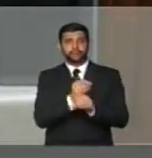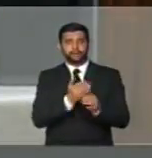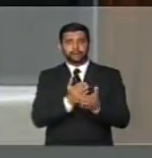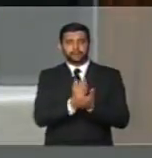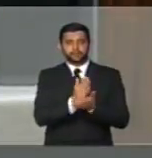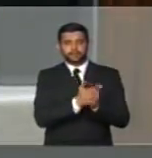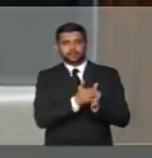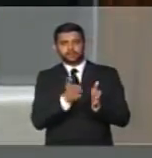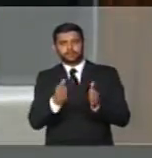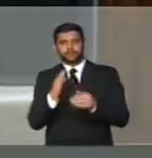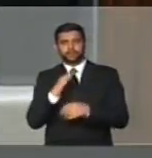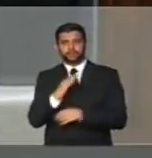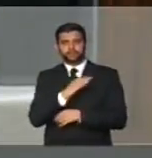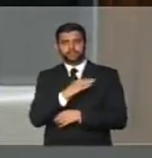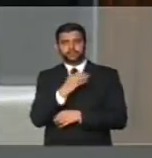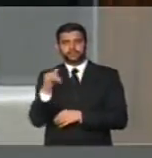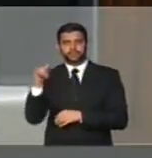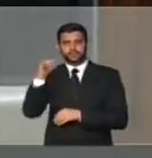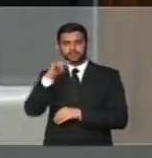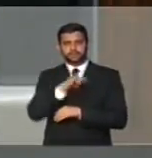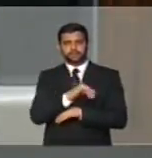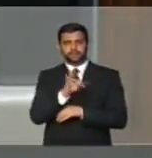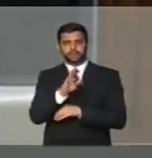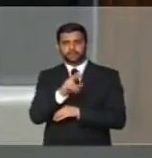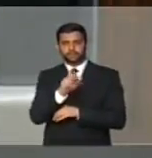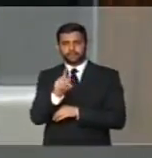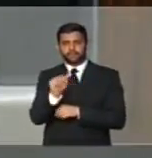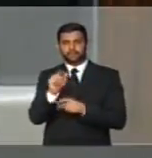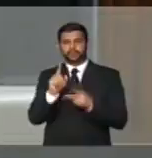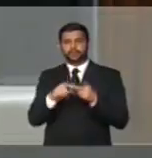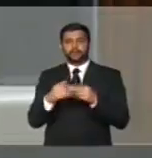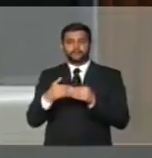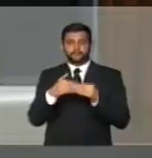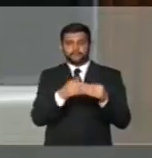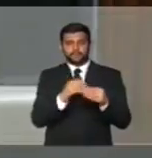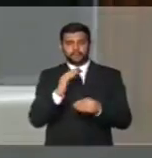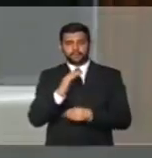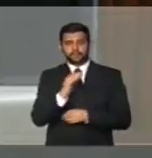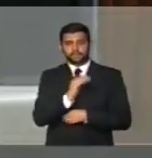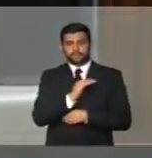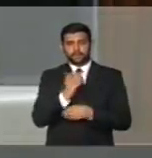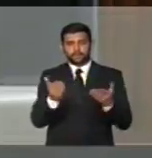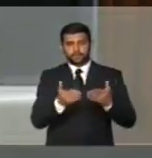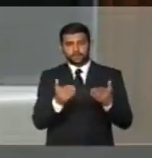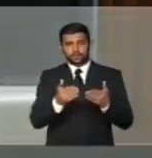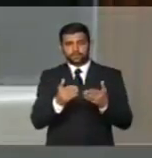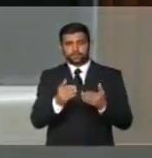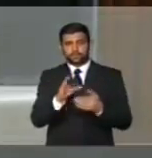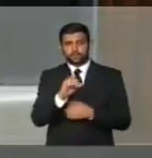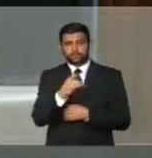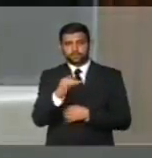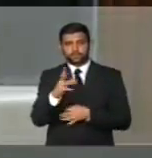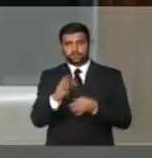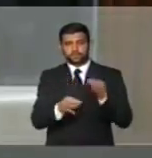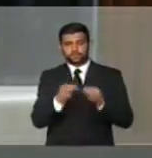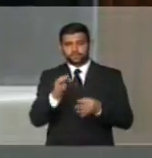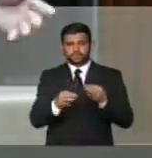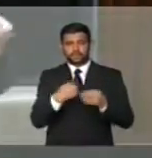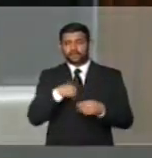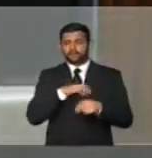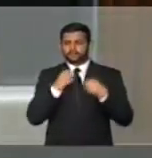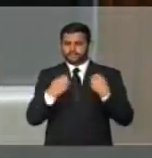aprovado recentemente na Comissão de Viação e Transportes, vem para a Comissão de Constituição e Justiça,